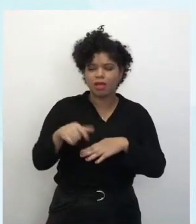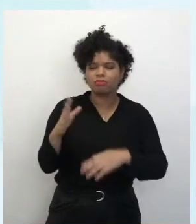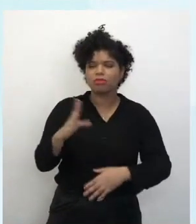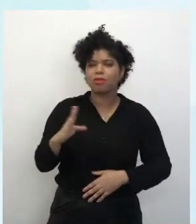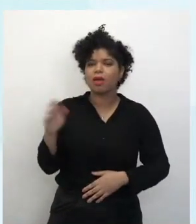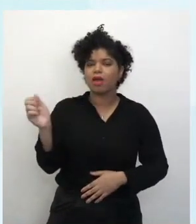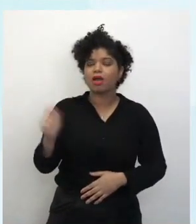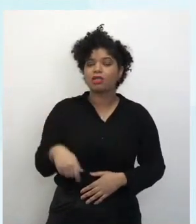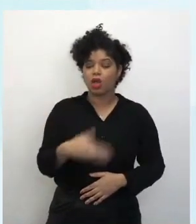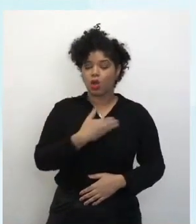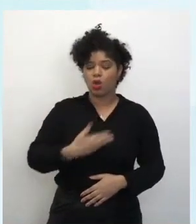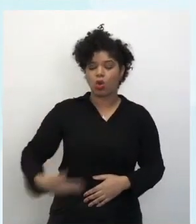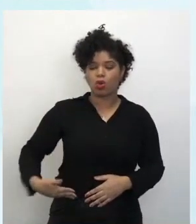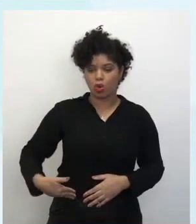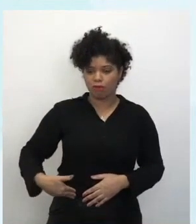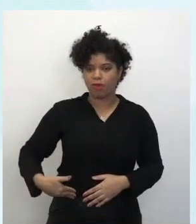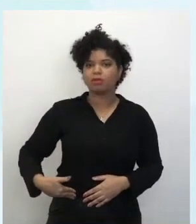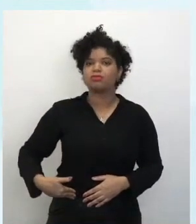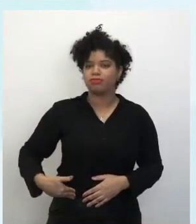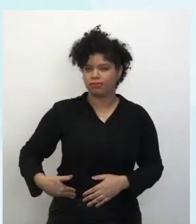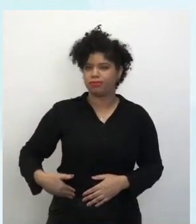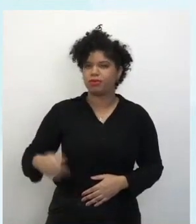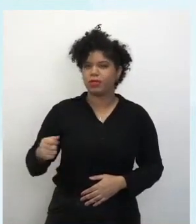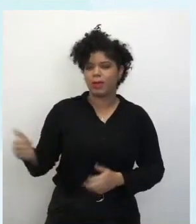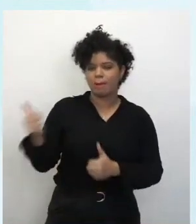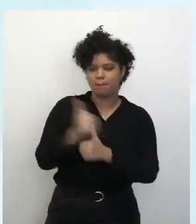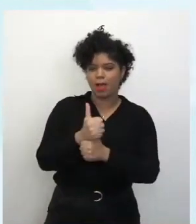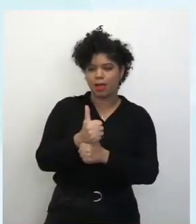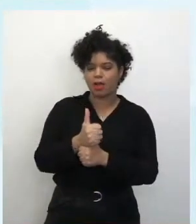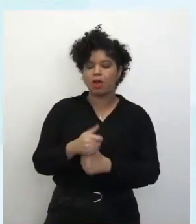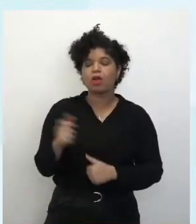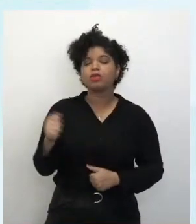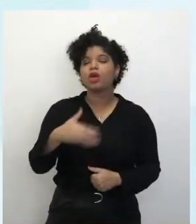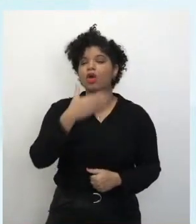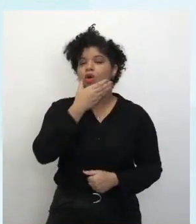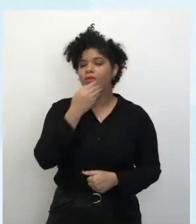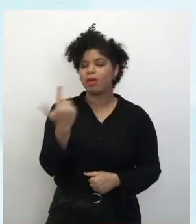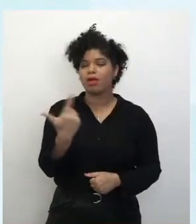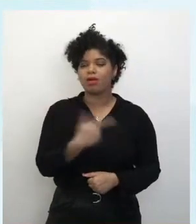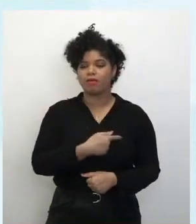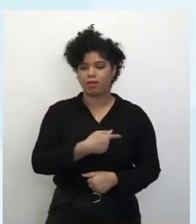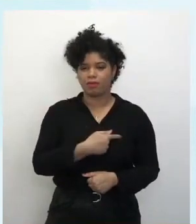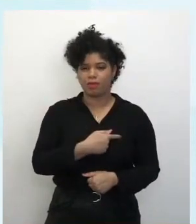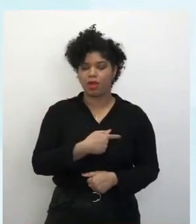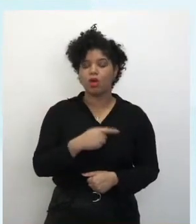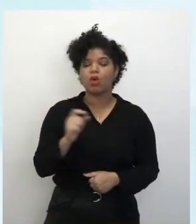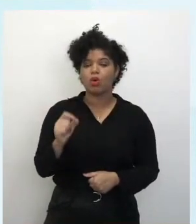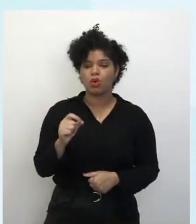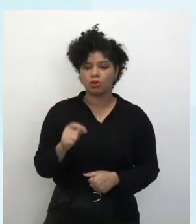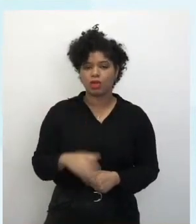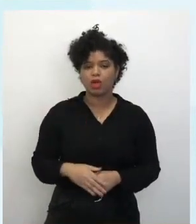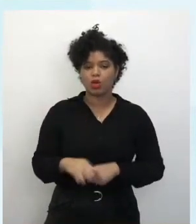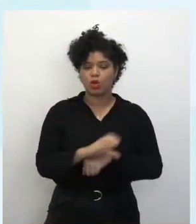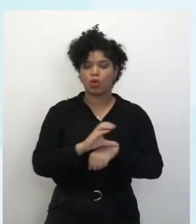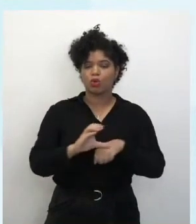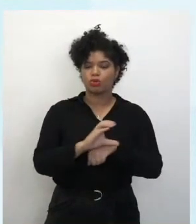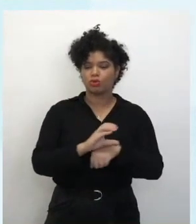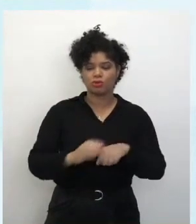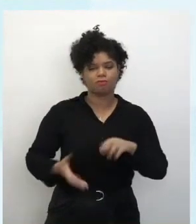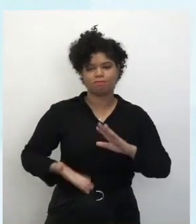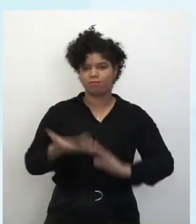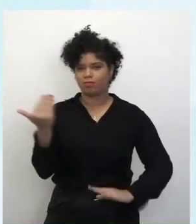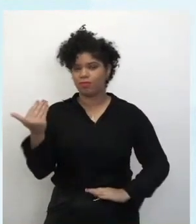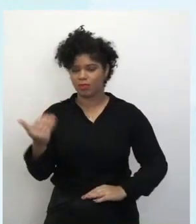derrubar é isso justamente dá um pretexto para o Vargas suspender a constituição